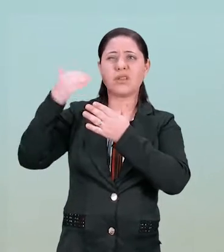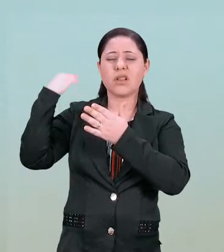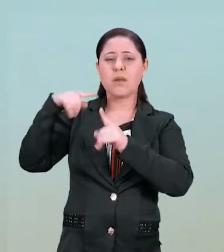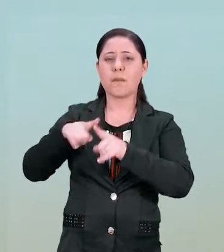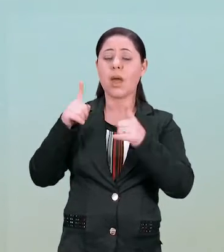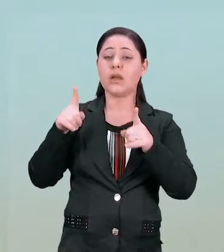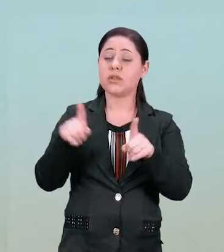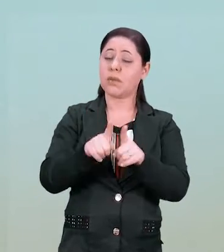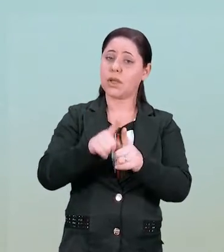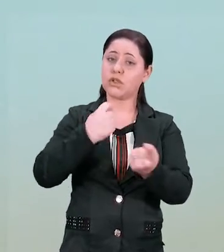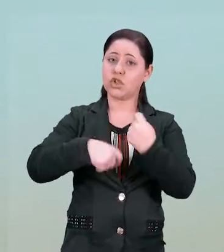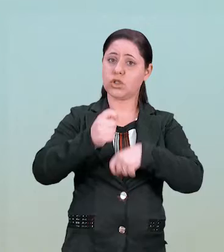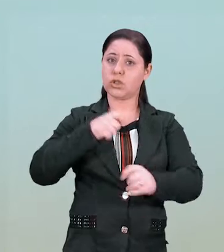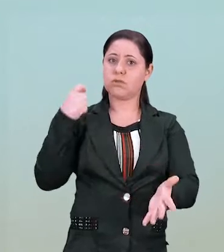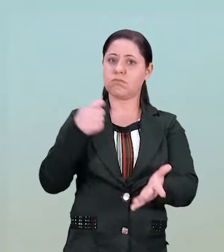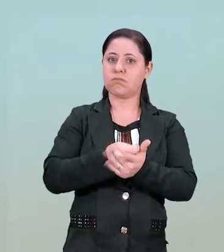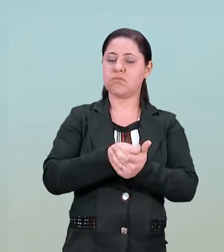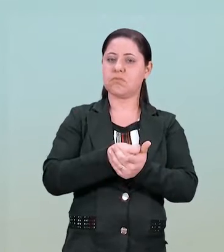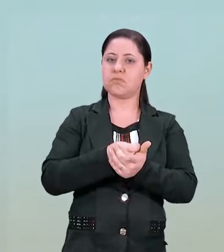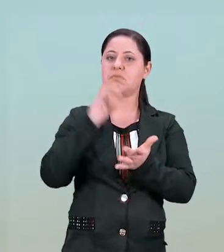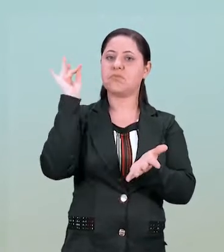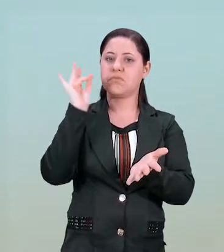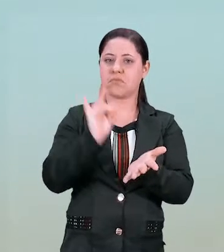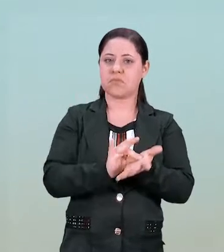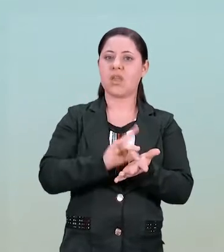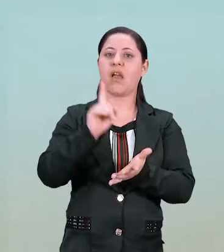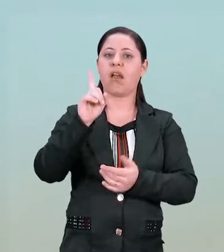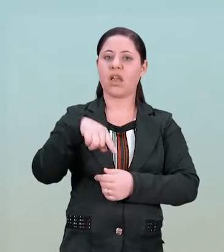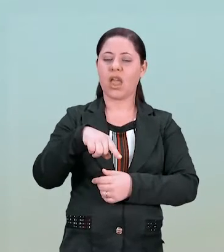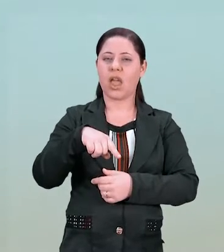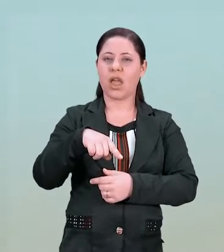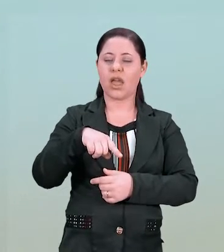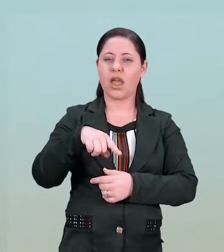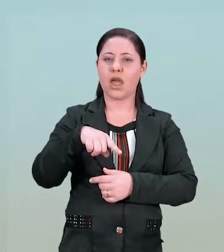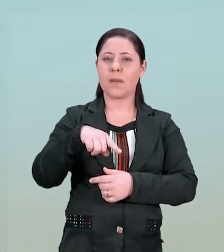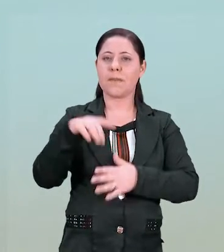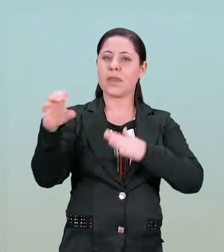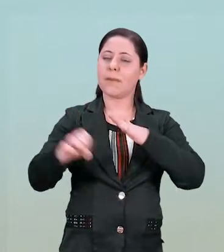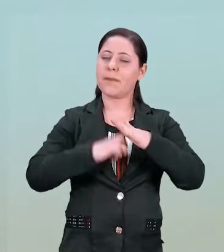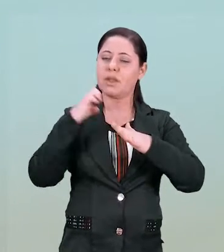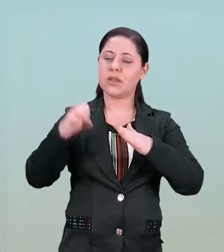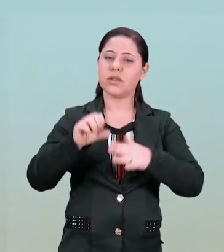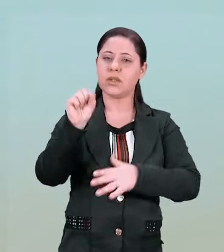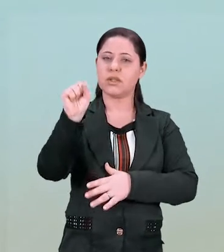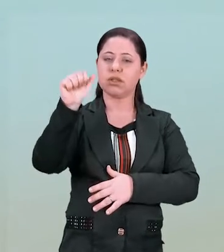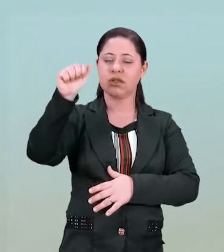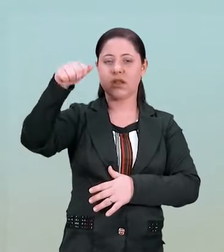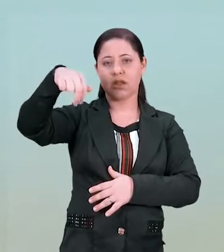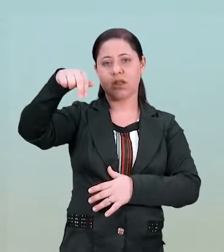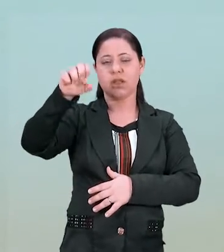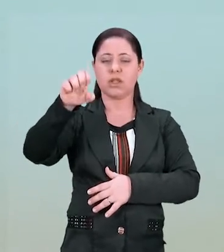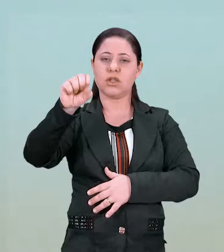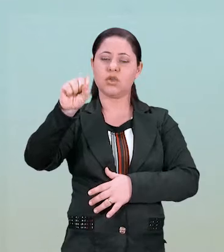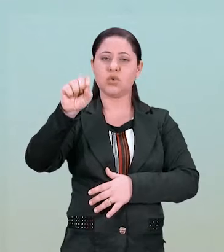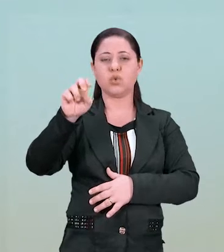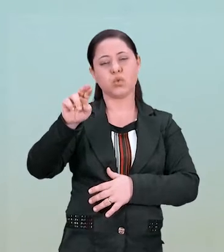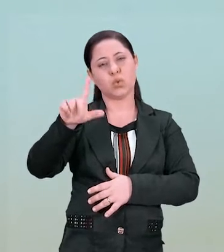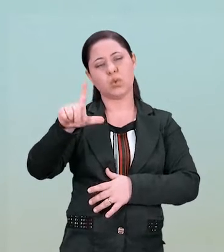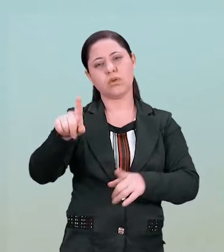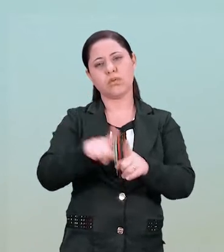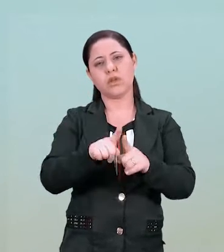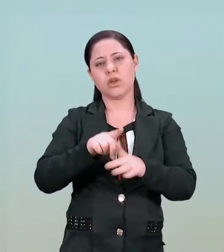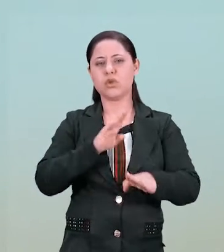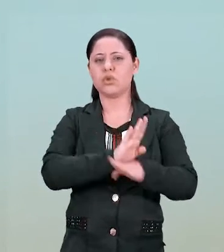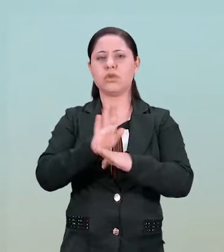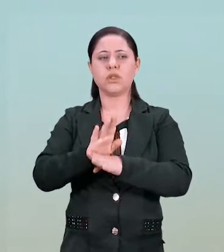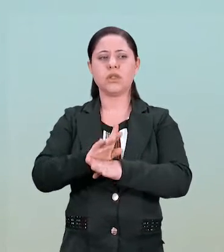sobretudo, da sua gestão eficiente frente à empresa de saneamento Sanesul, e que isso muito nos ajudou. Então, se nós